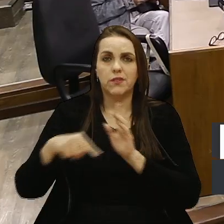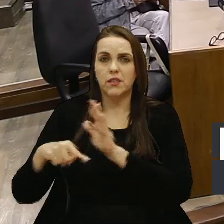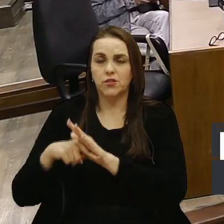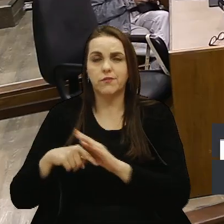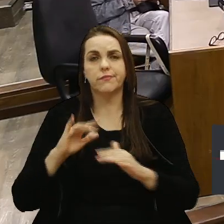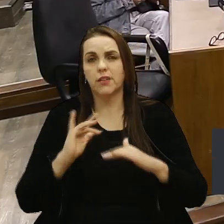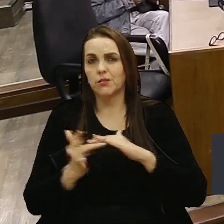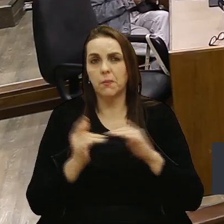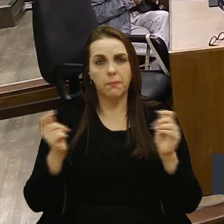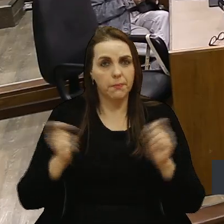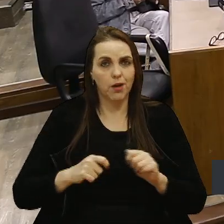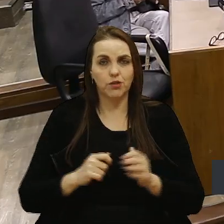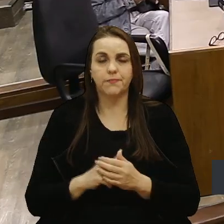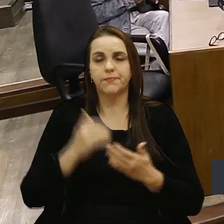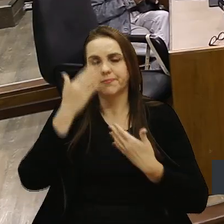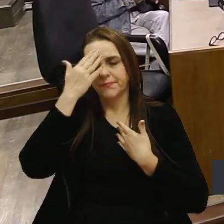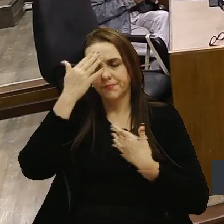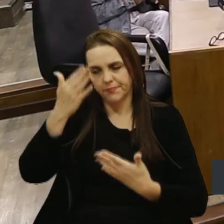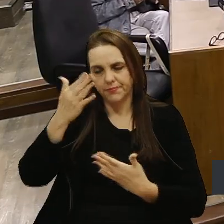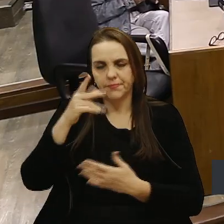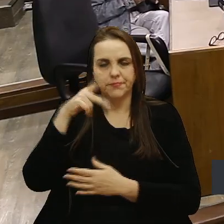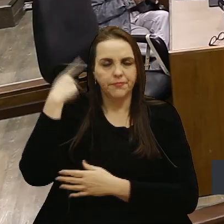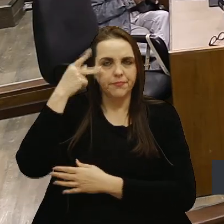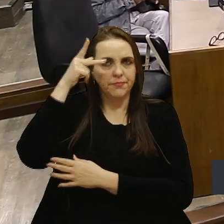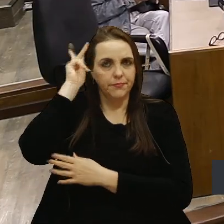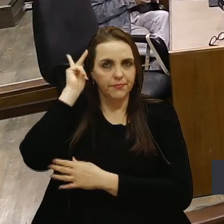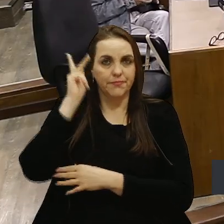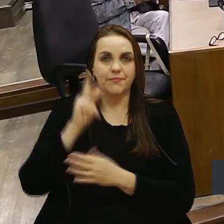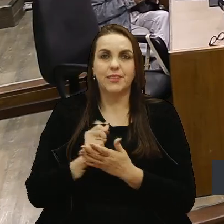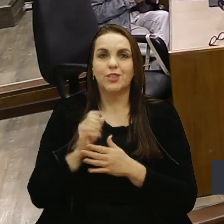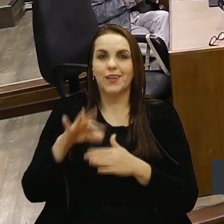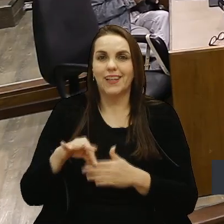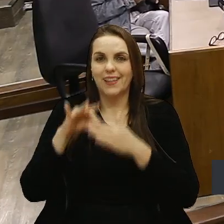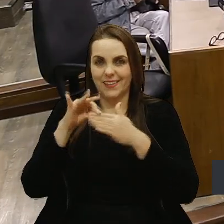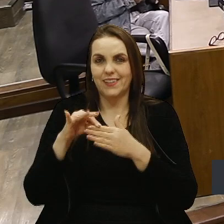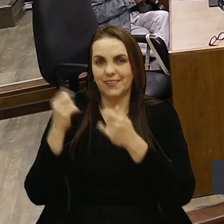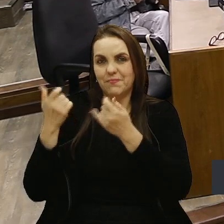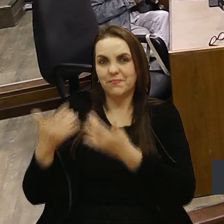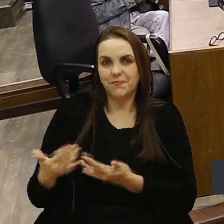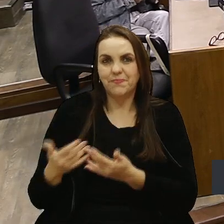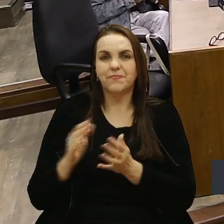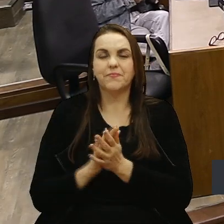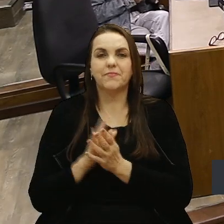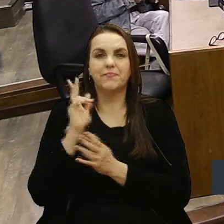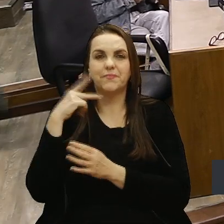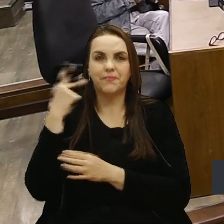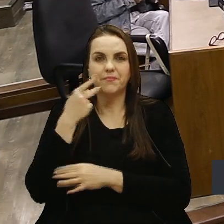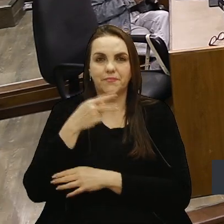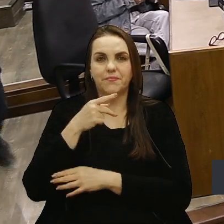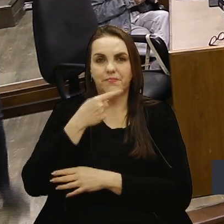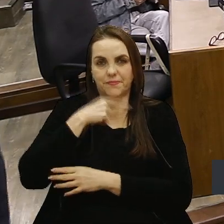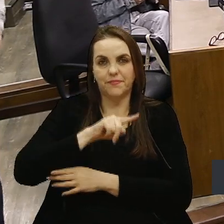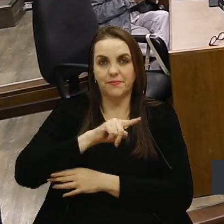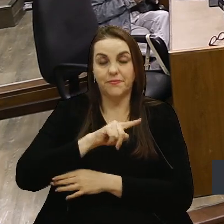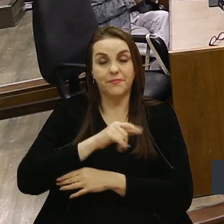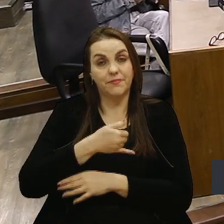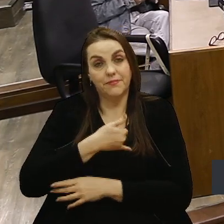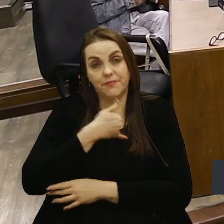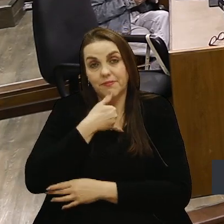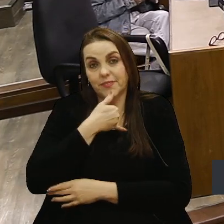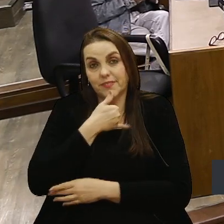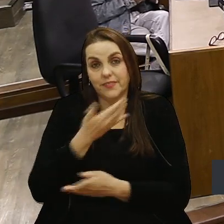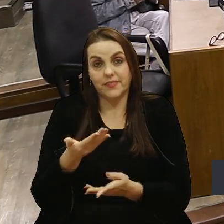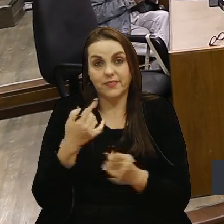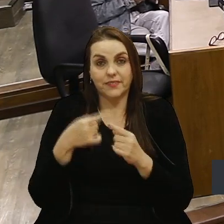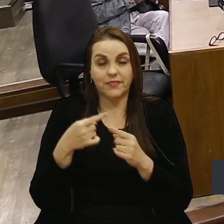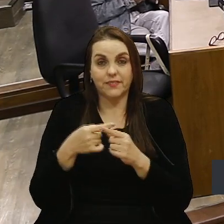Obrigado, vereador Iago. Não dá para mim por causa que é só a declaração de líder, né, vereador Caleb, mas a gente fica triste com essa situação.